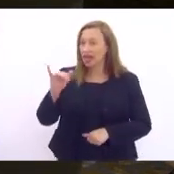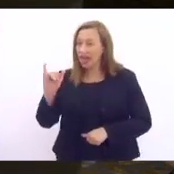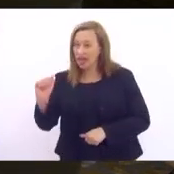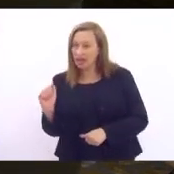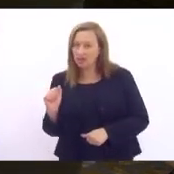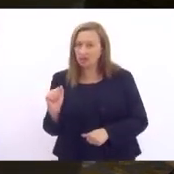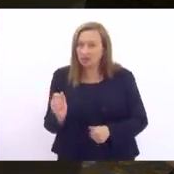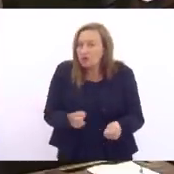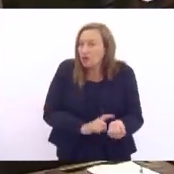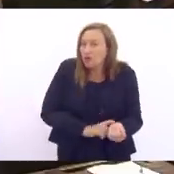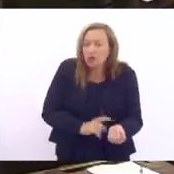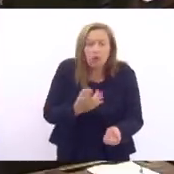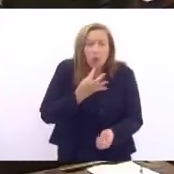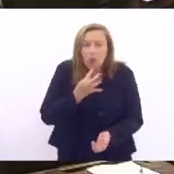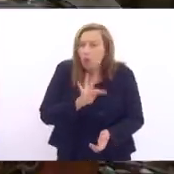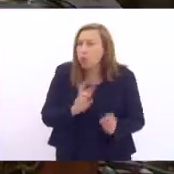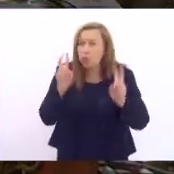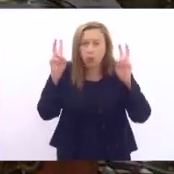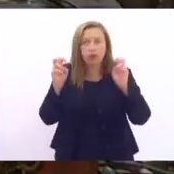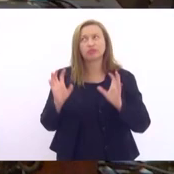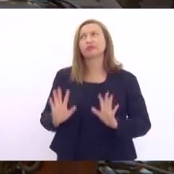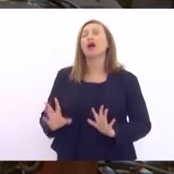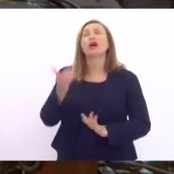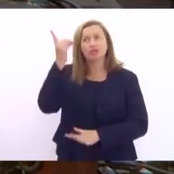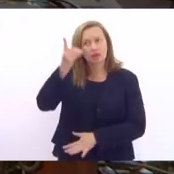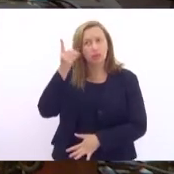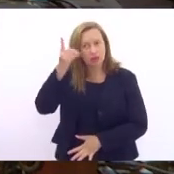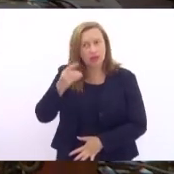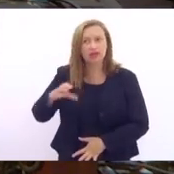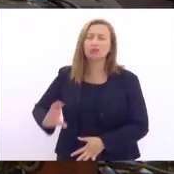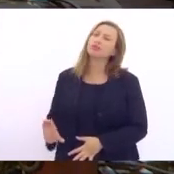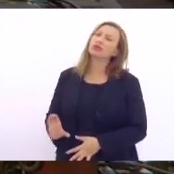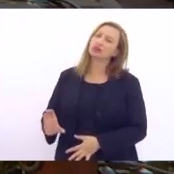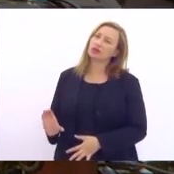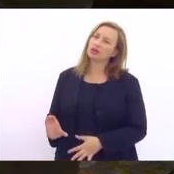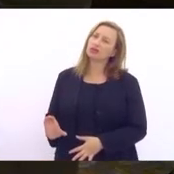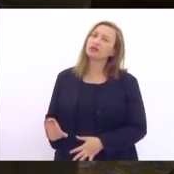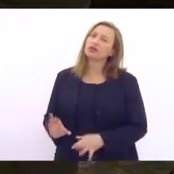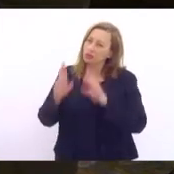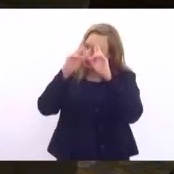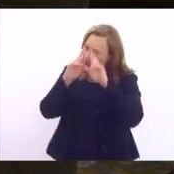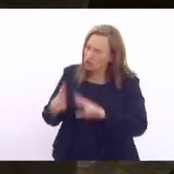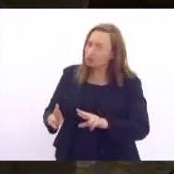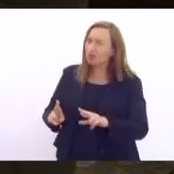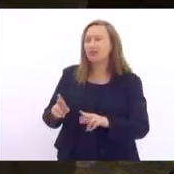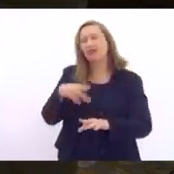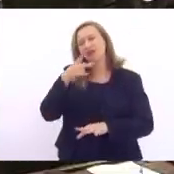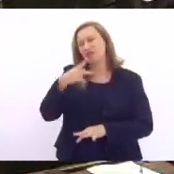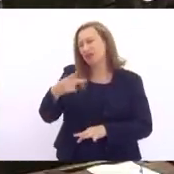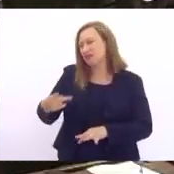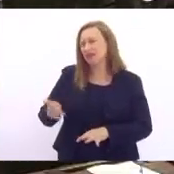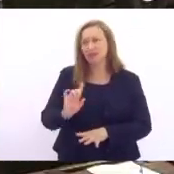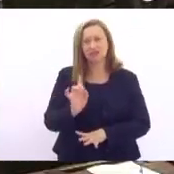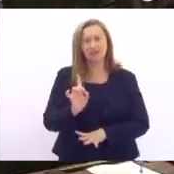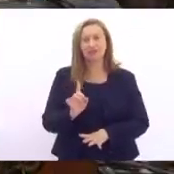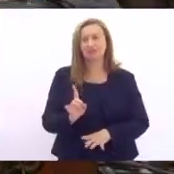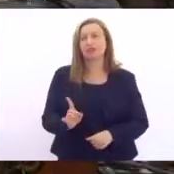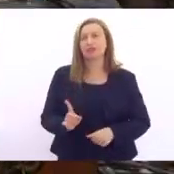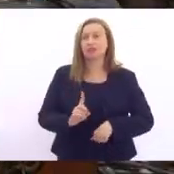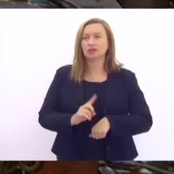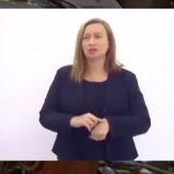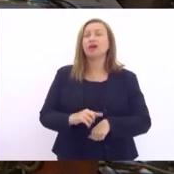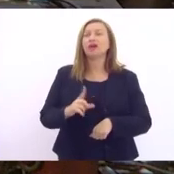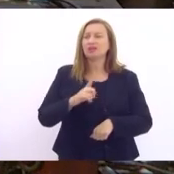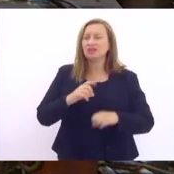com todo o respeito a Vossa Excelência, nós estamos adentrando no mérito, sem tá necessidade, então, no momento abaixa, não pertinente. Então, vou concluir, pública. A presidência vai deferir